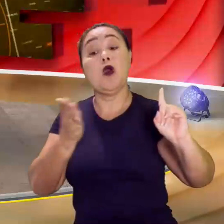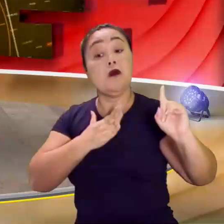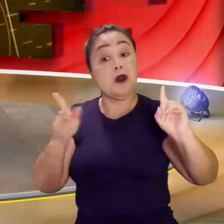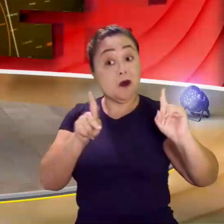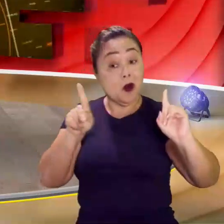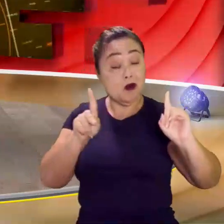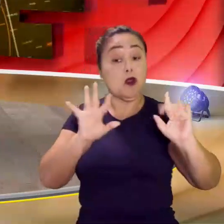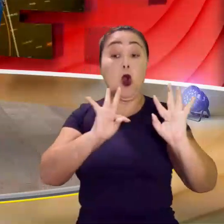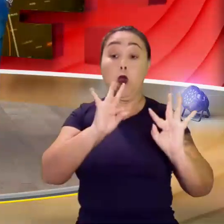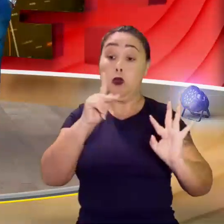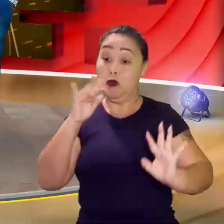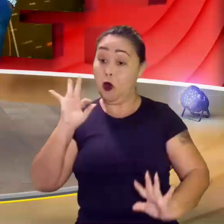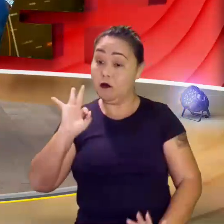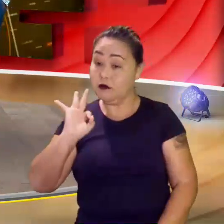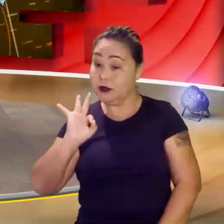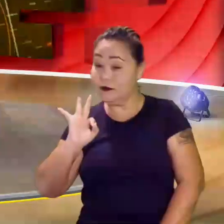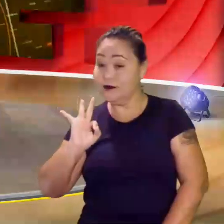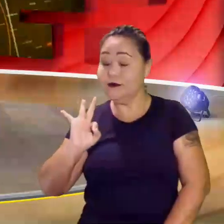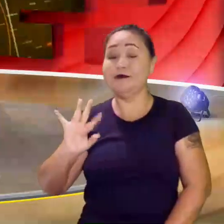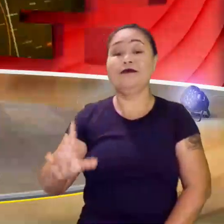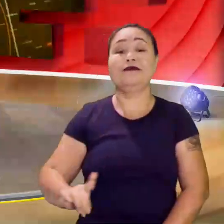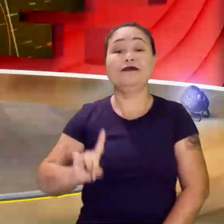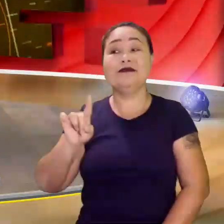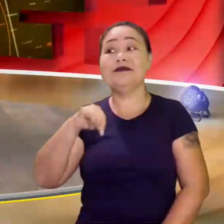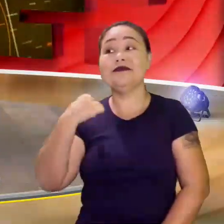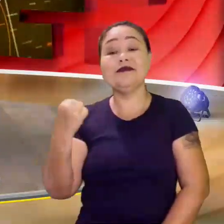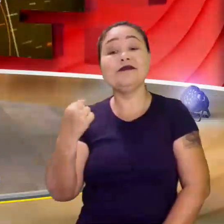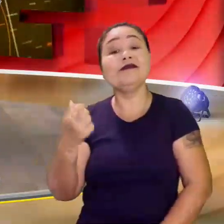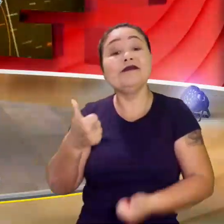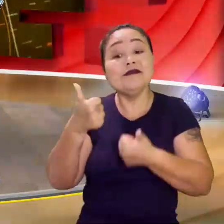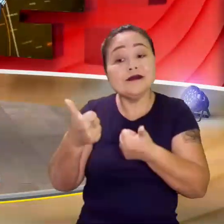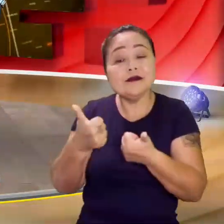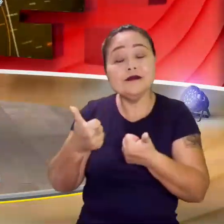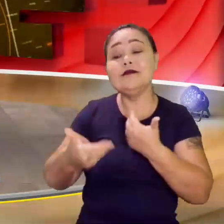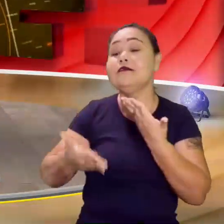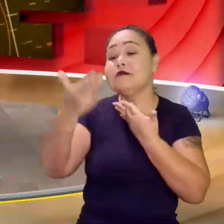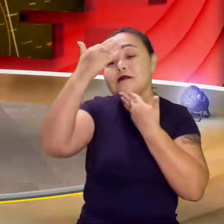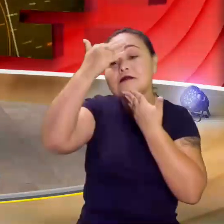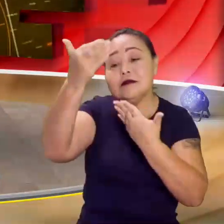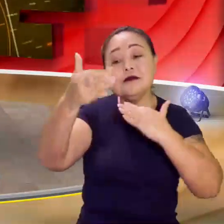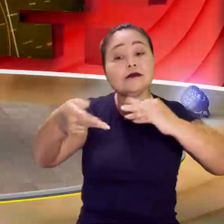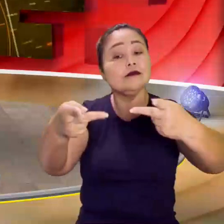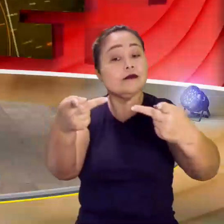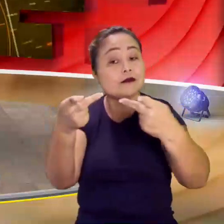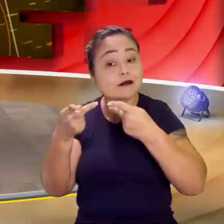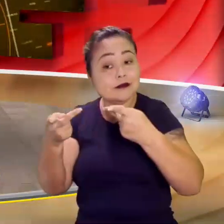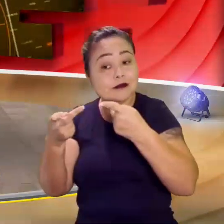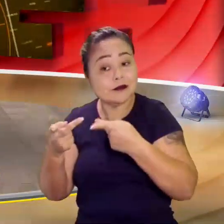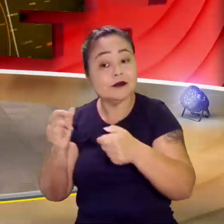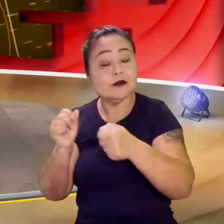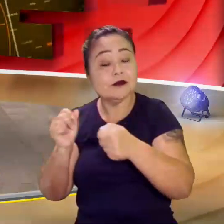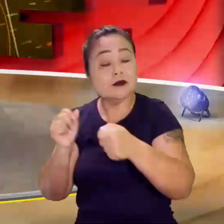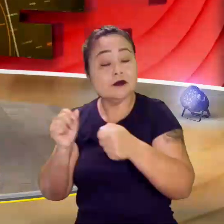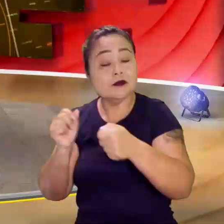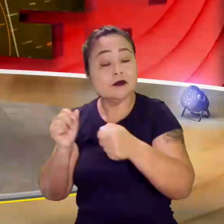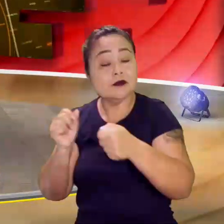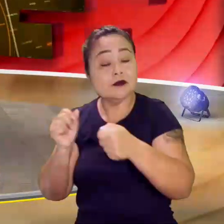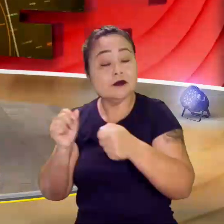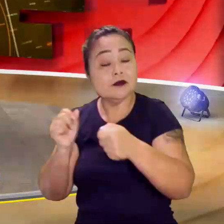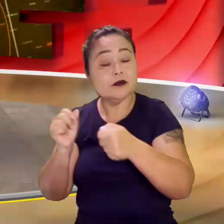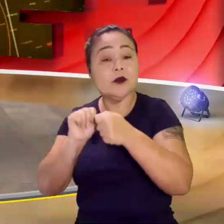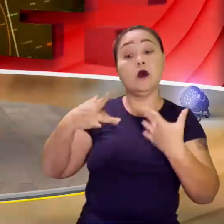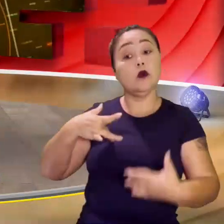top. Olha aí, né? Mas então tá, grata pela sua visita, que a senhora retorne